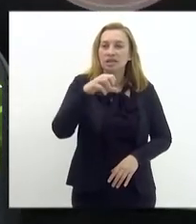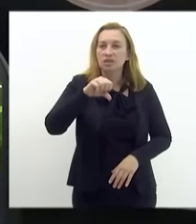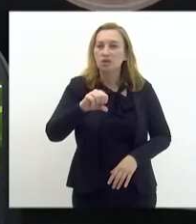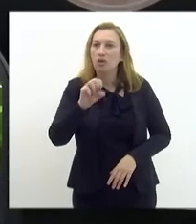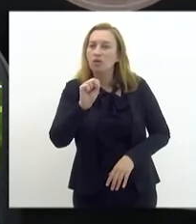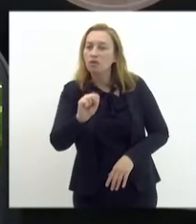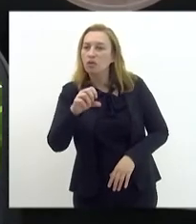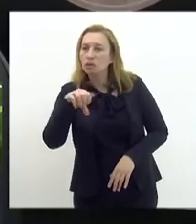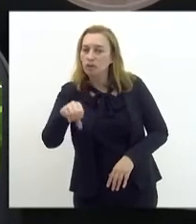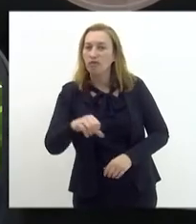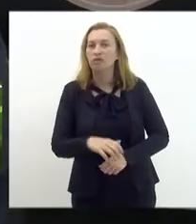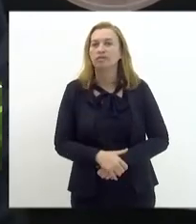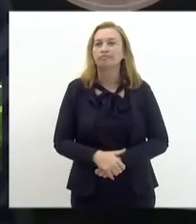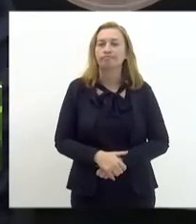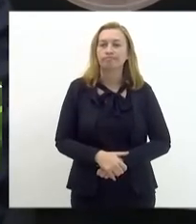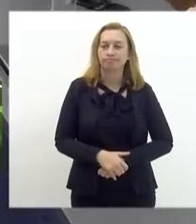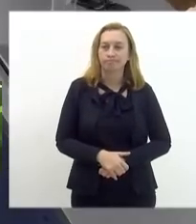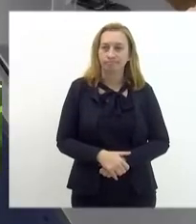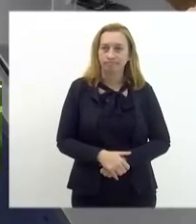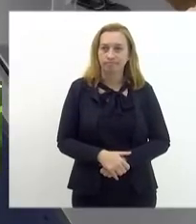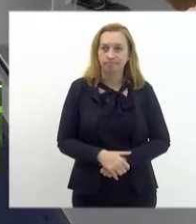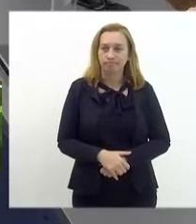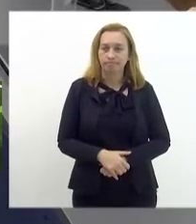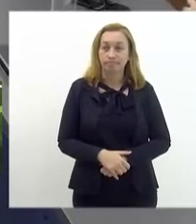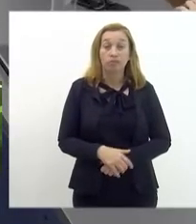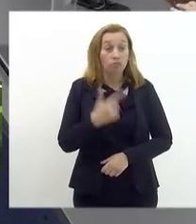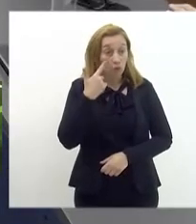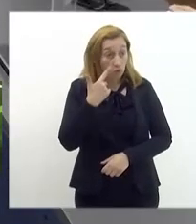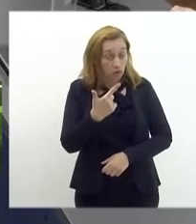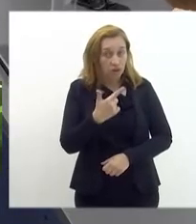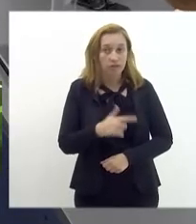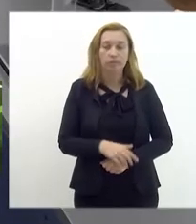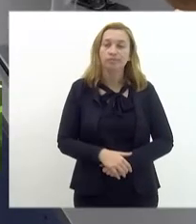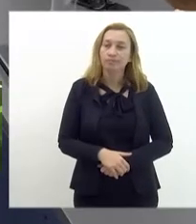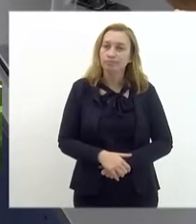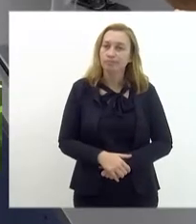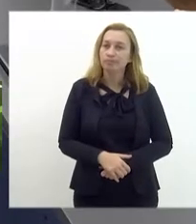Na 7989. Não. Então, vou buscá-la,